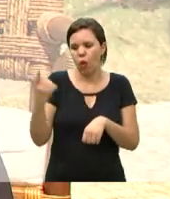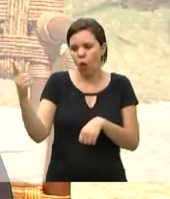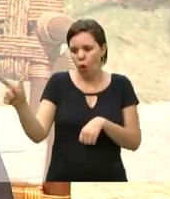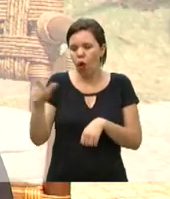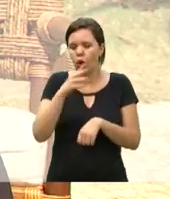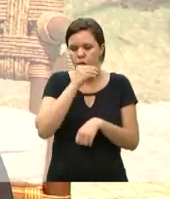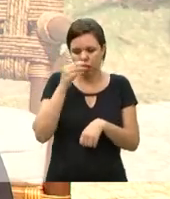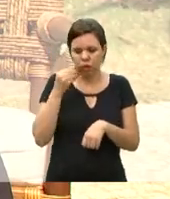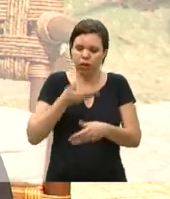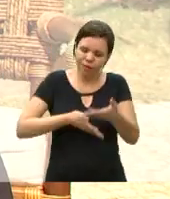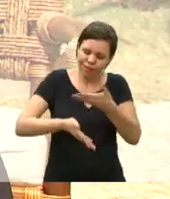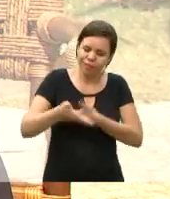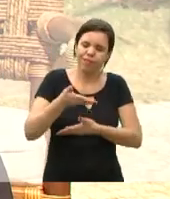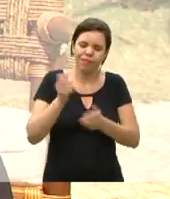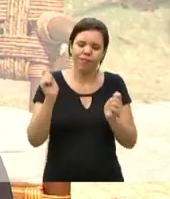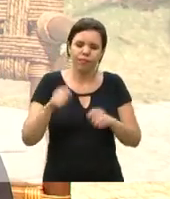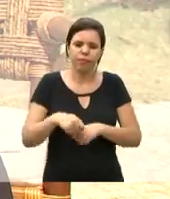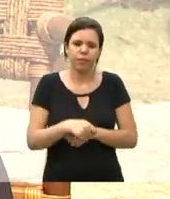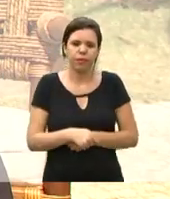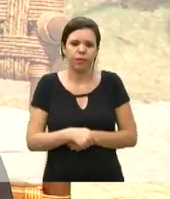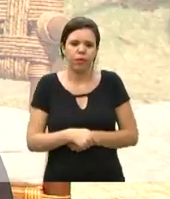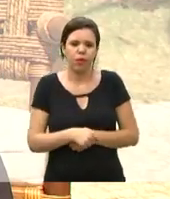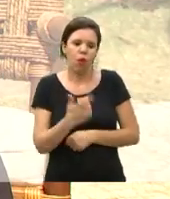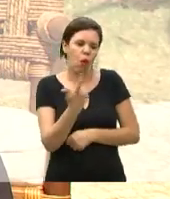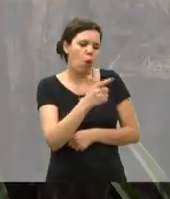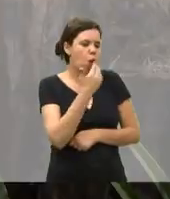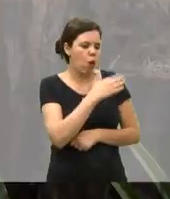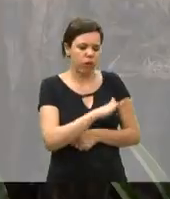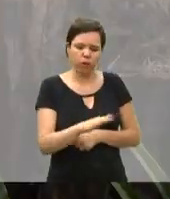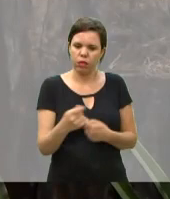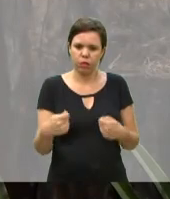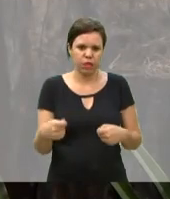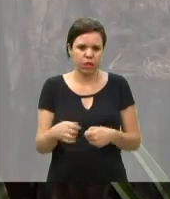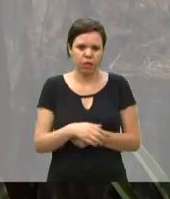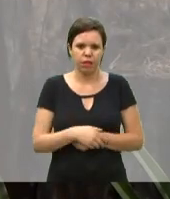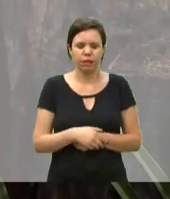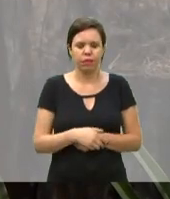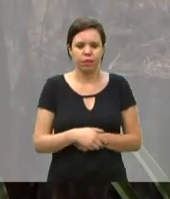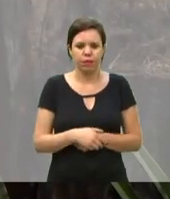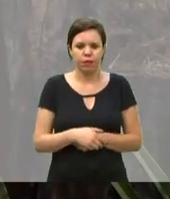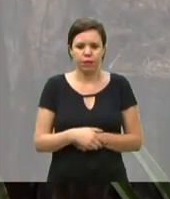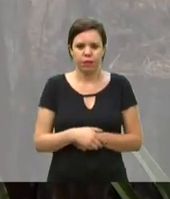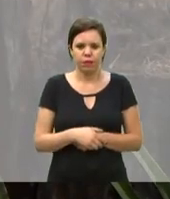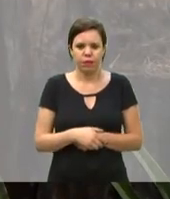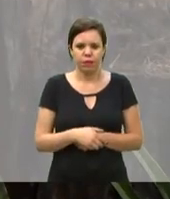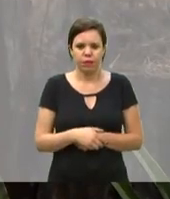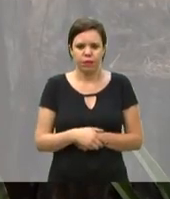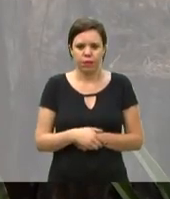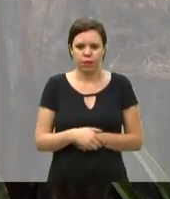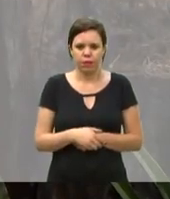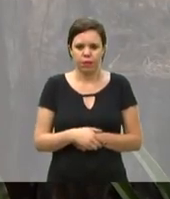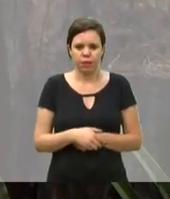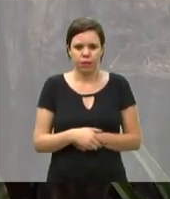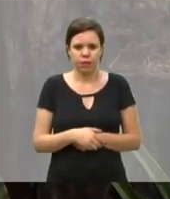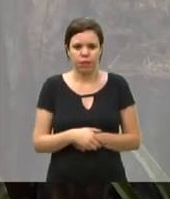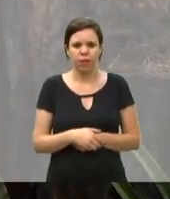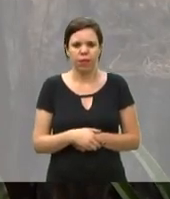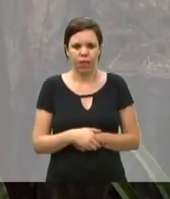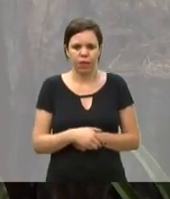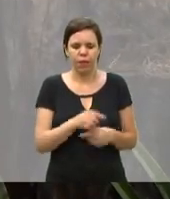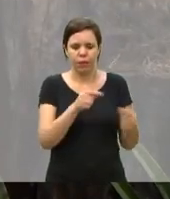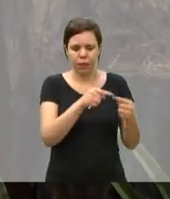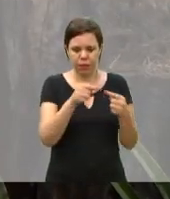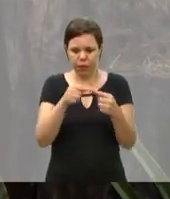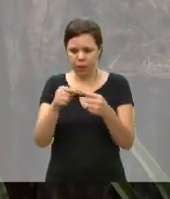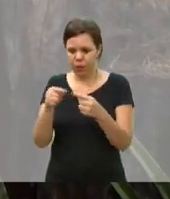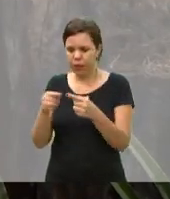outro adolescente. E não com uma outra criança, uhum. Né? Não vai tem como. Ser afunilando e isso.